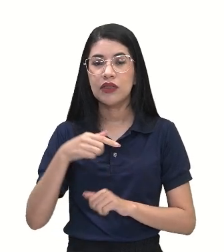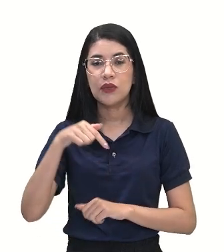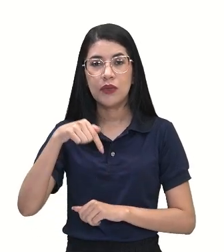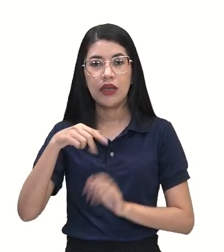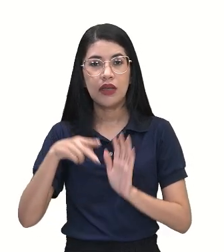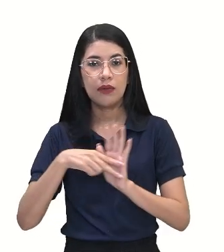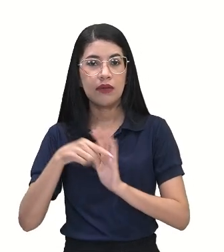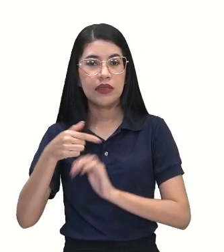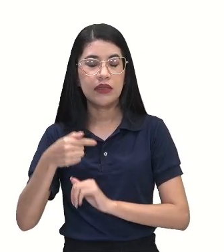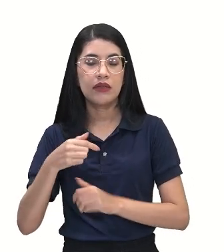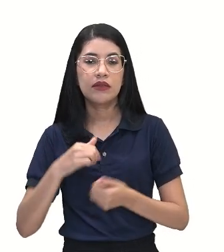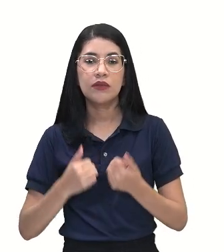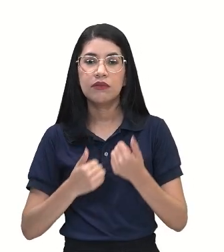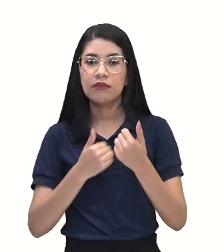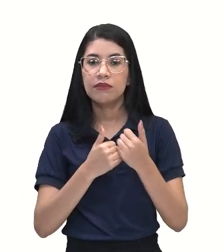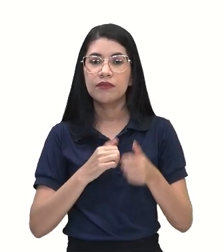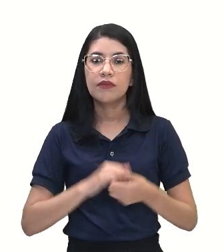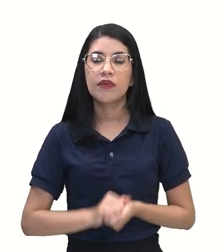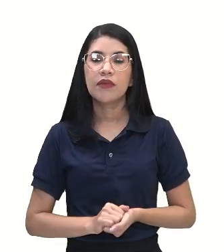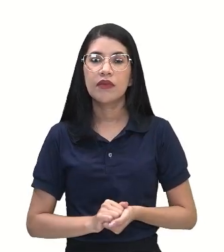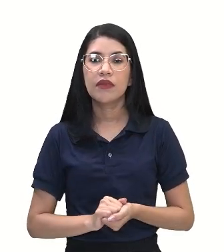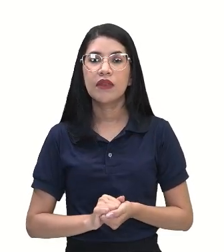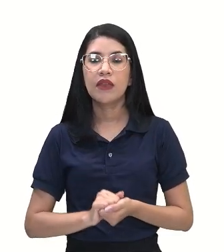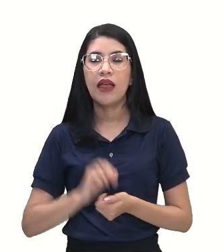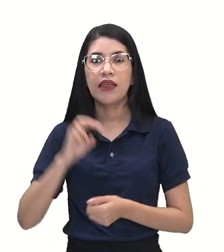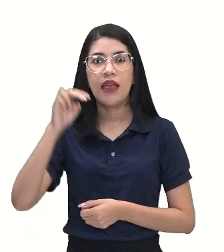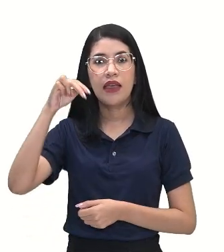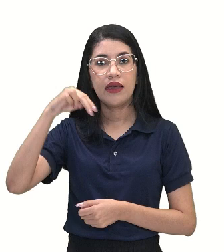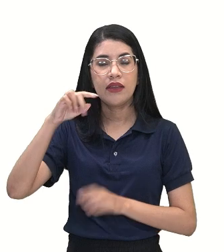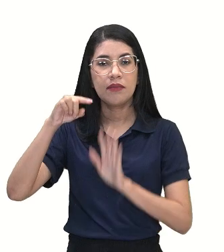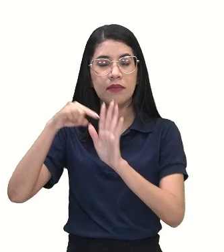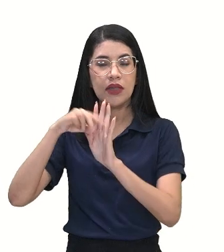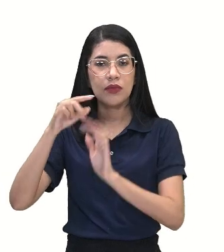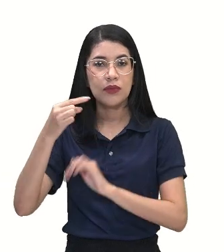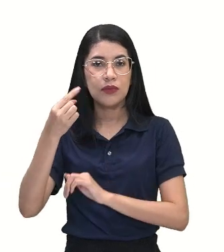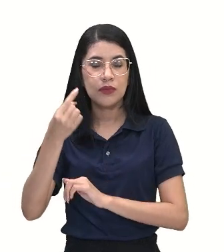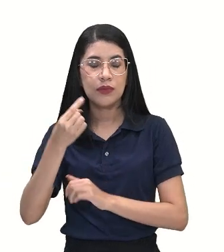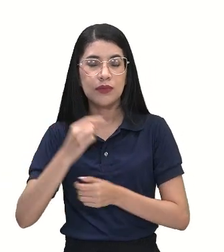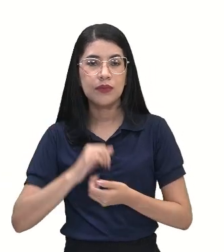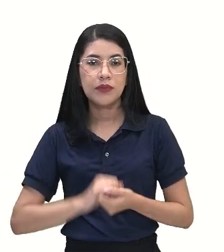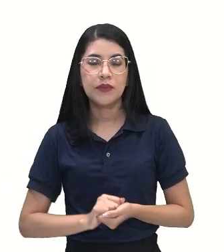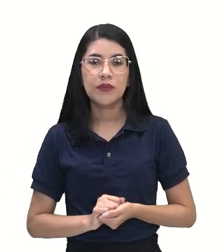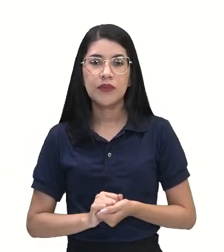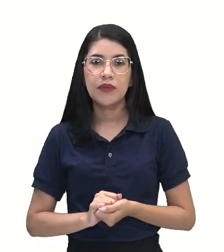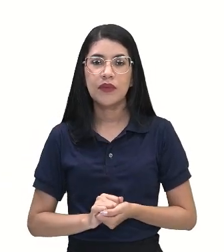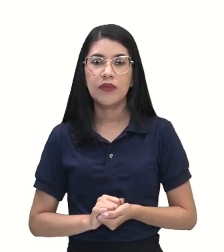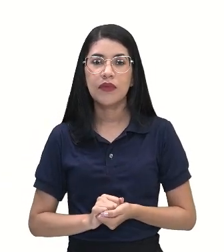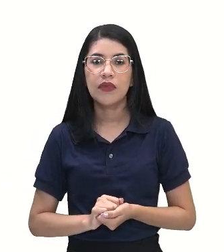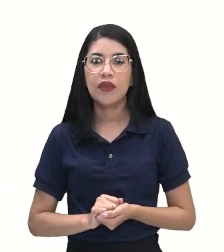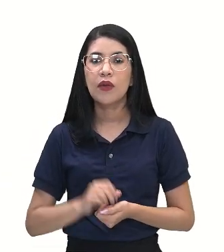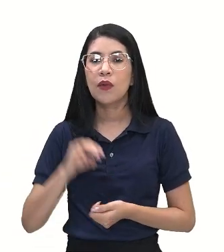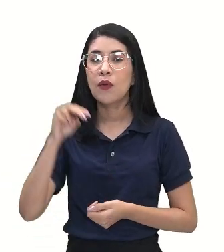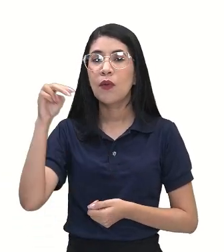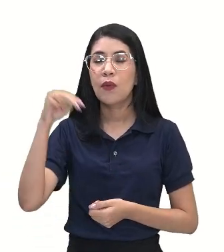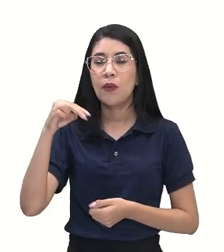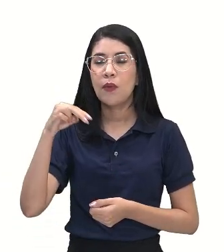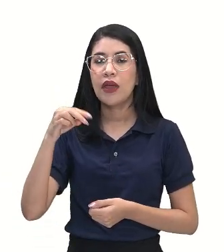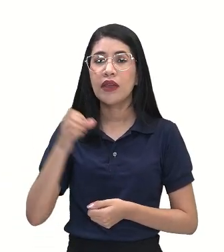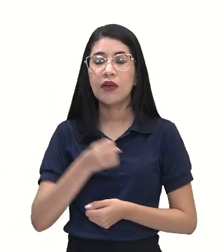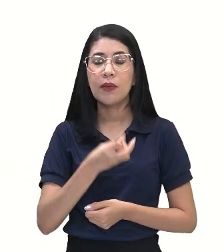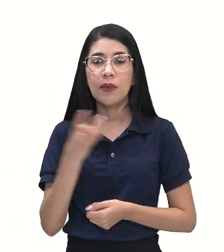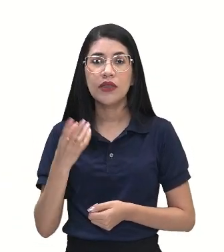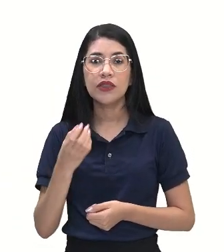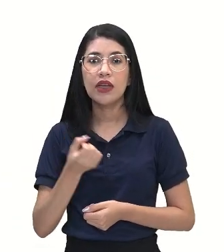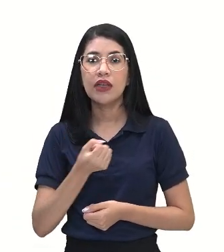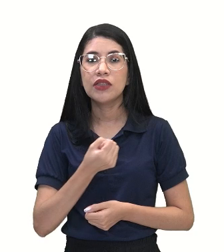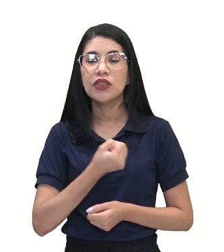7 elevado a n menos 1. Ok? Esse n é a quantidade de termos que